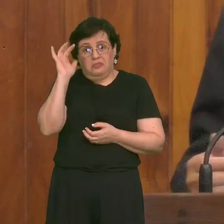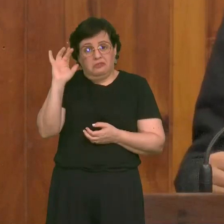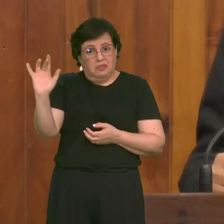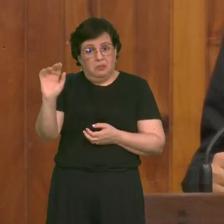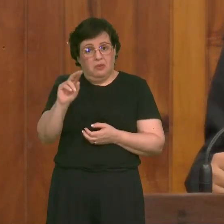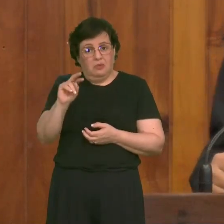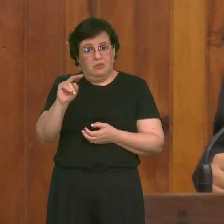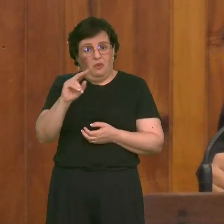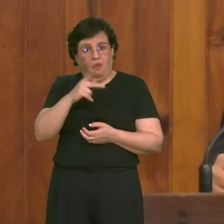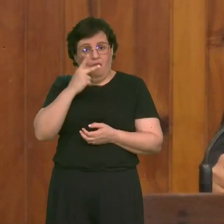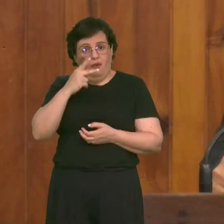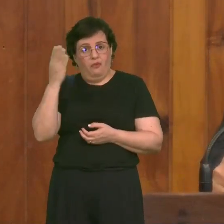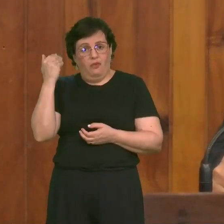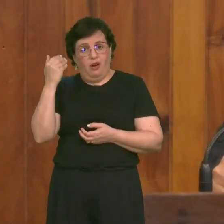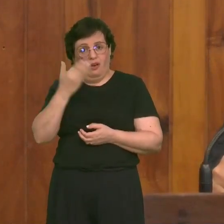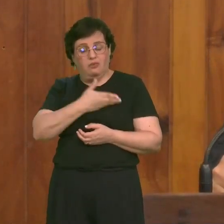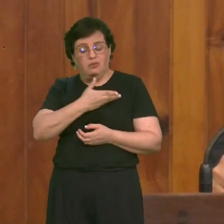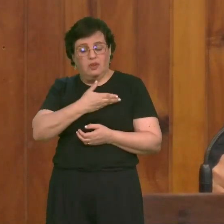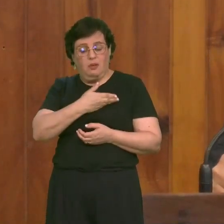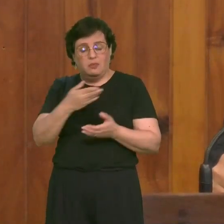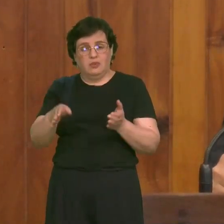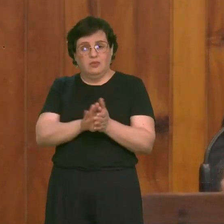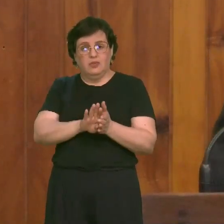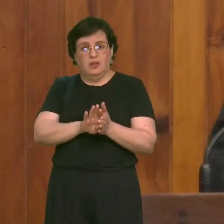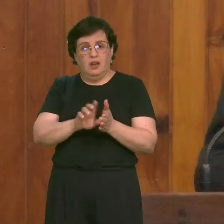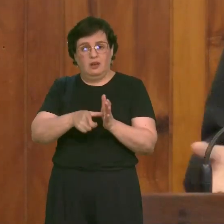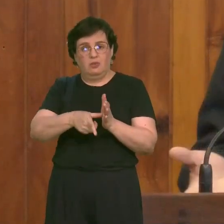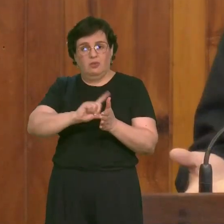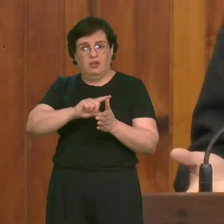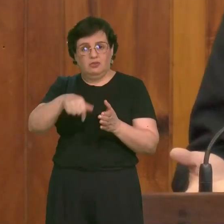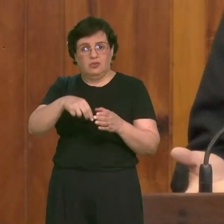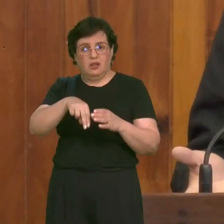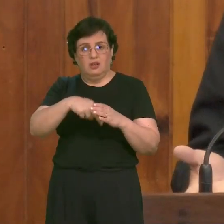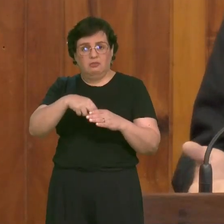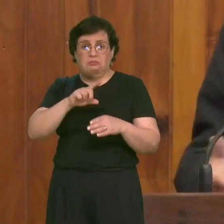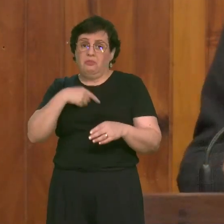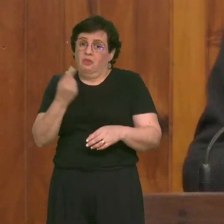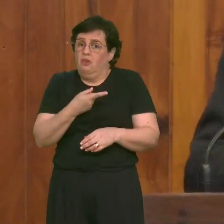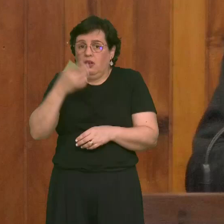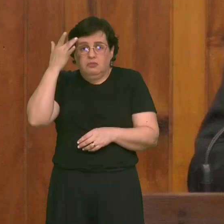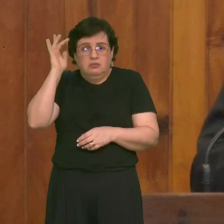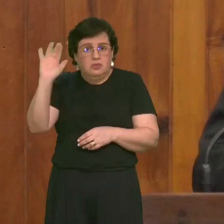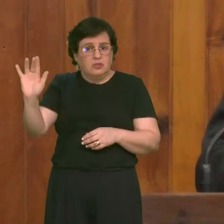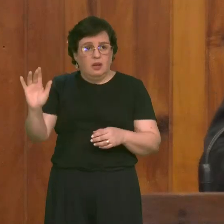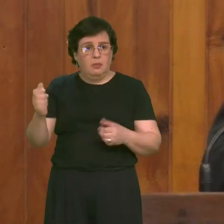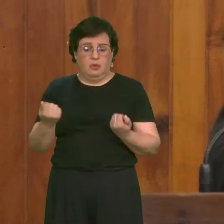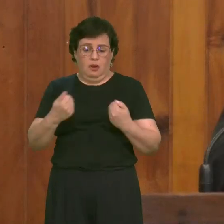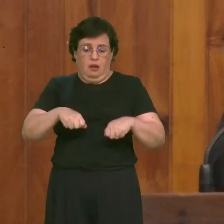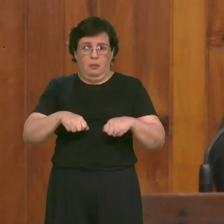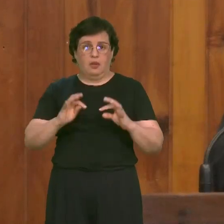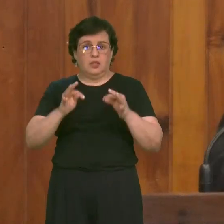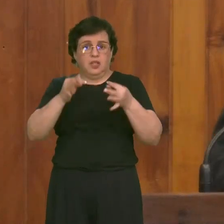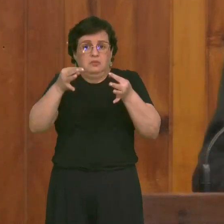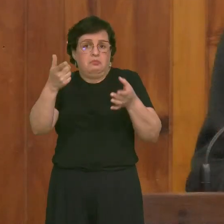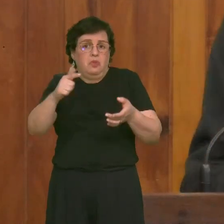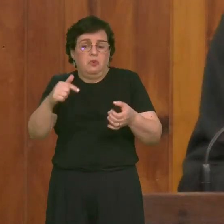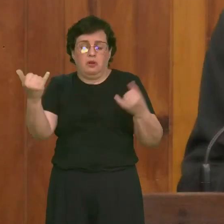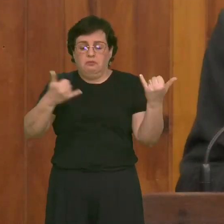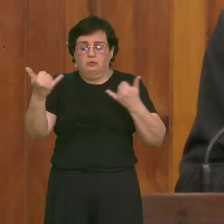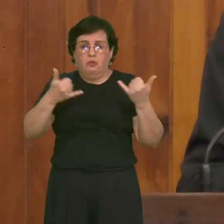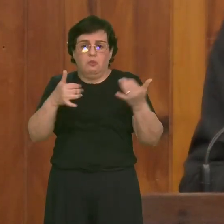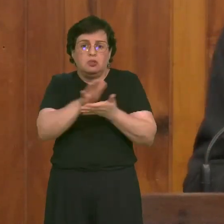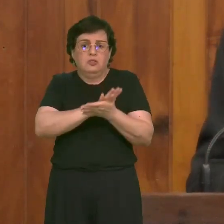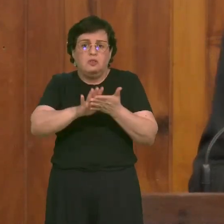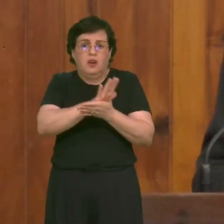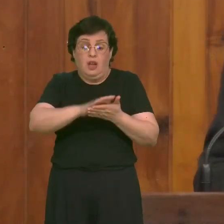muito bem colocou aqui os colegas que me antecederam Nós não sabemos da capacidade técnica não há informação não há informação